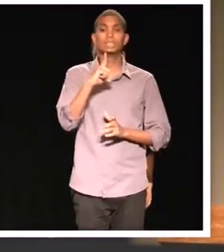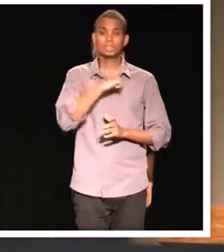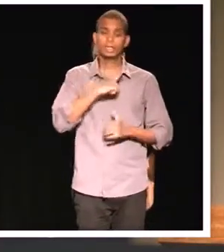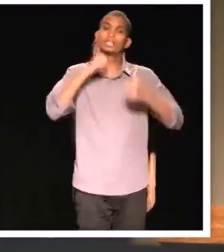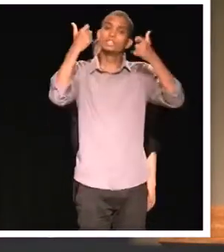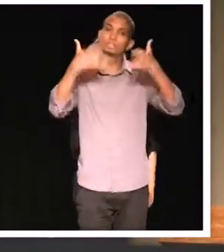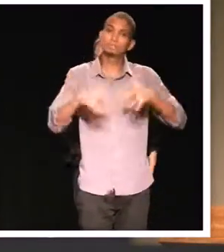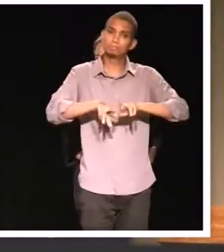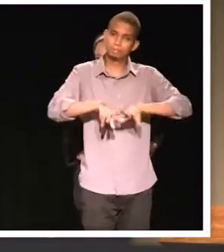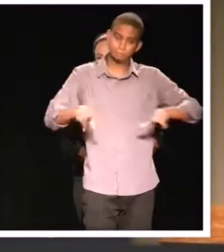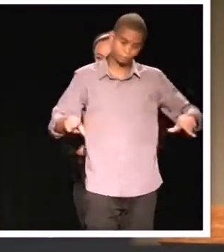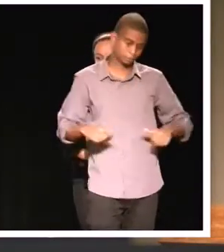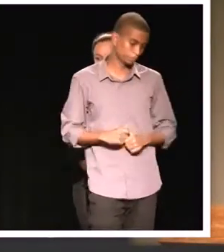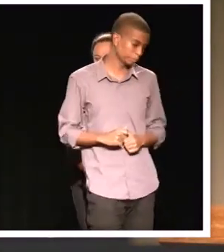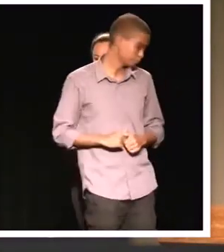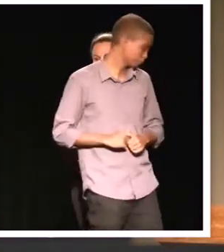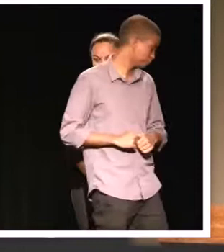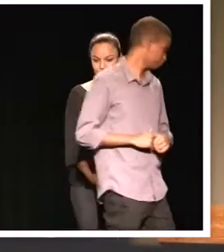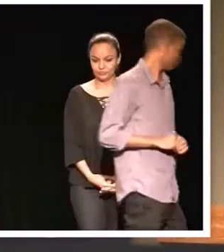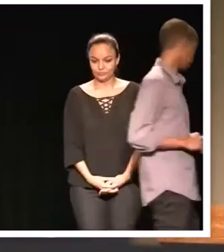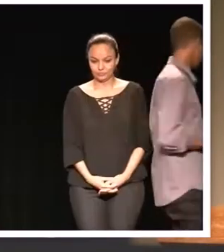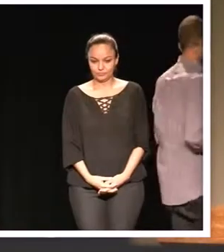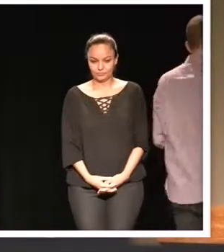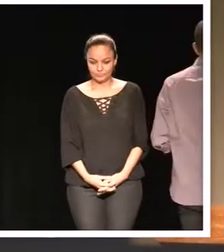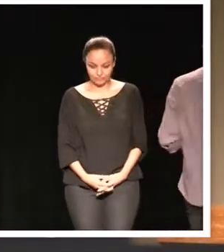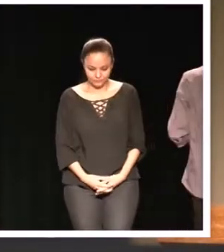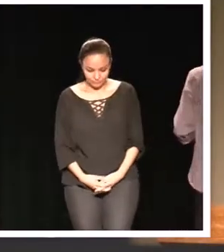especificamente sejam de um tipo ou do outro,